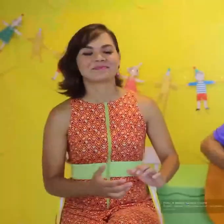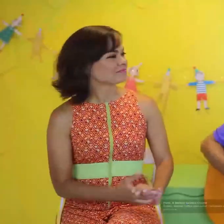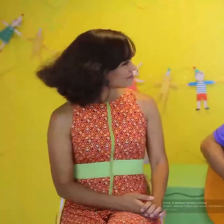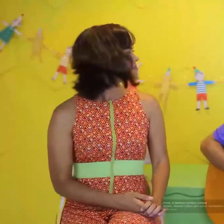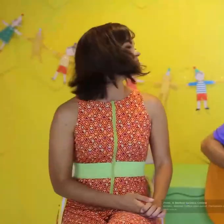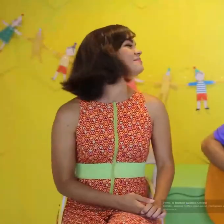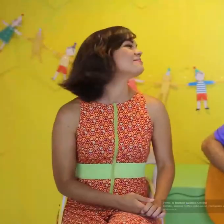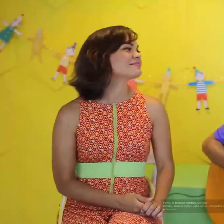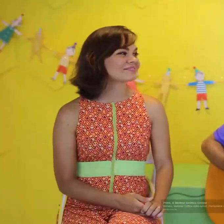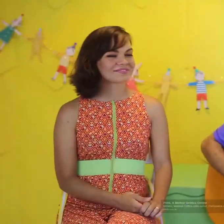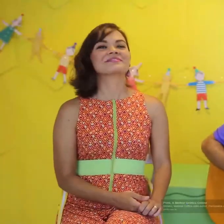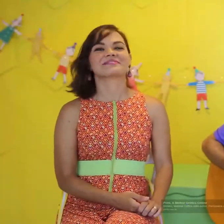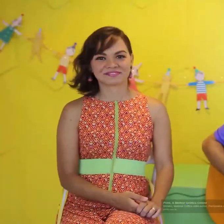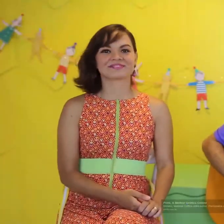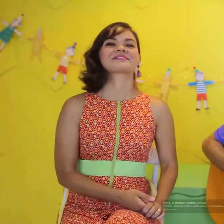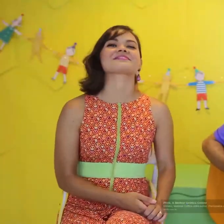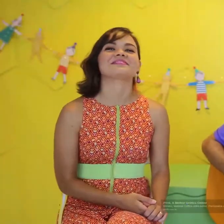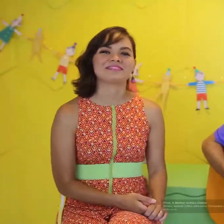aqui.